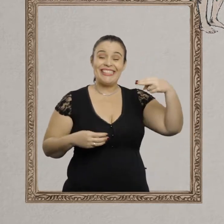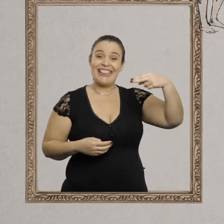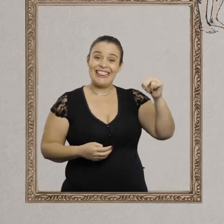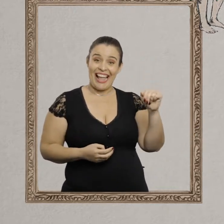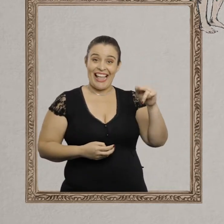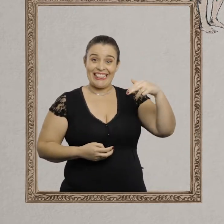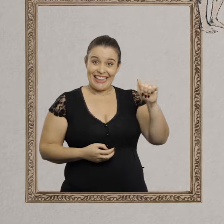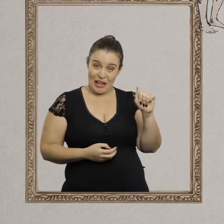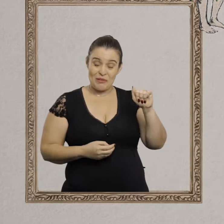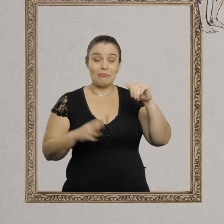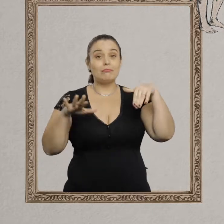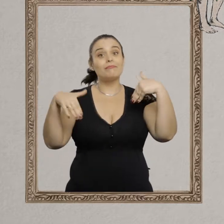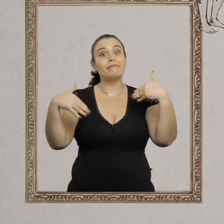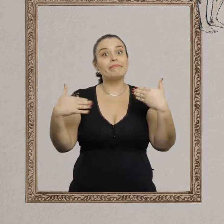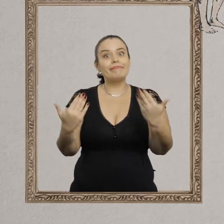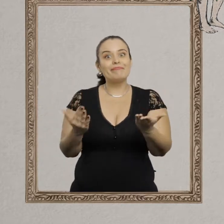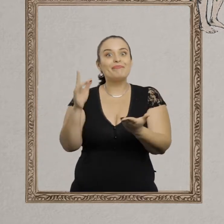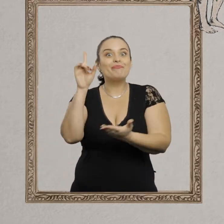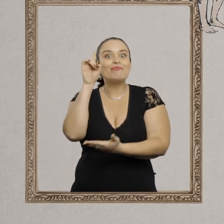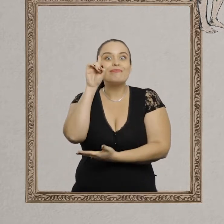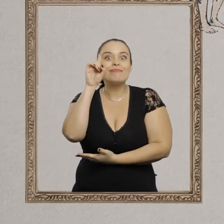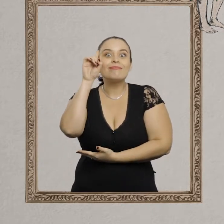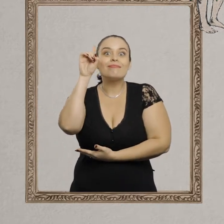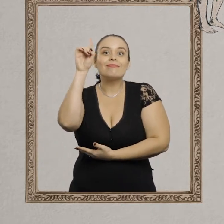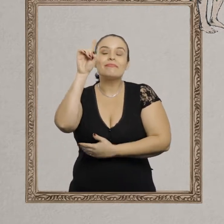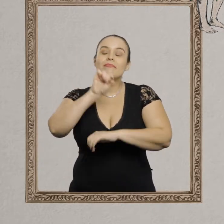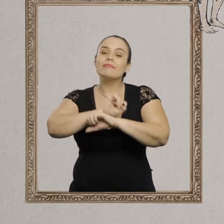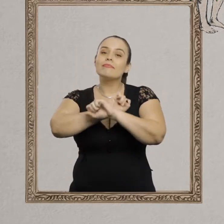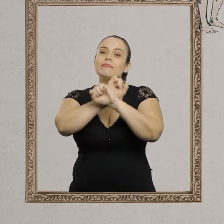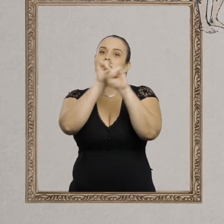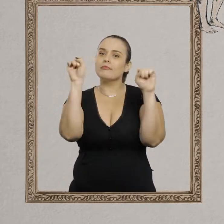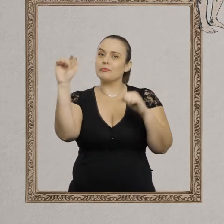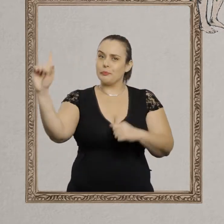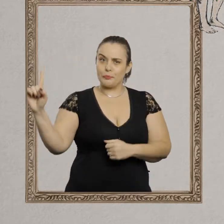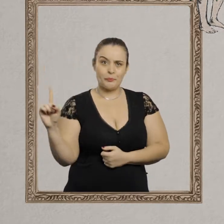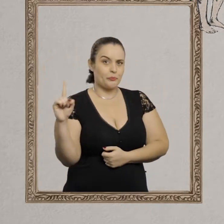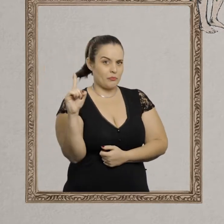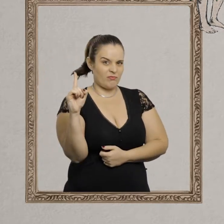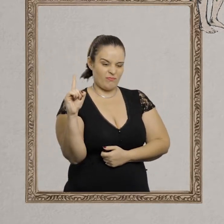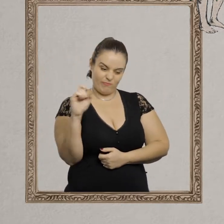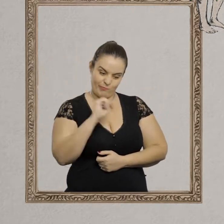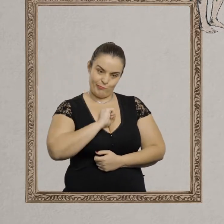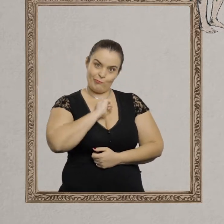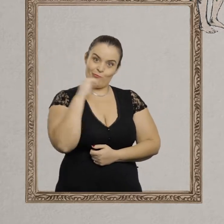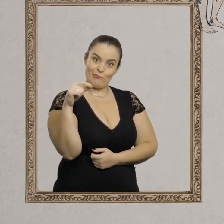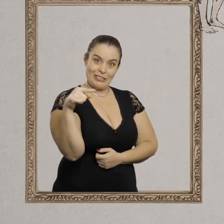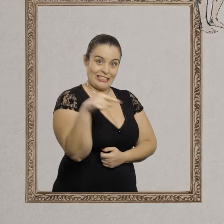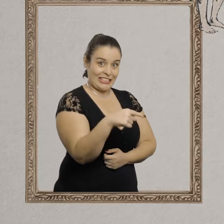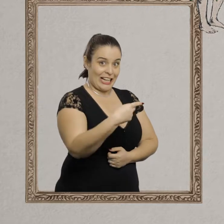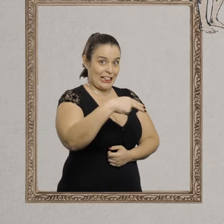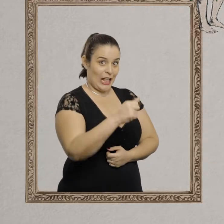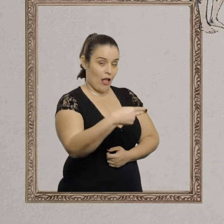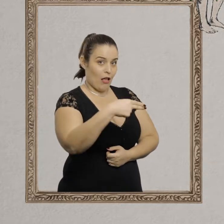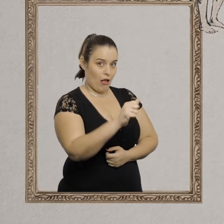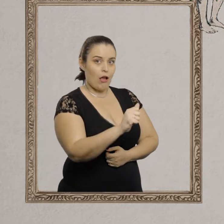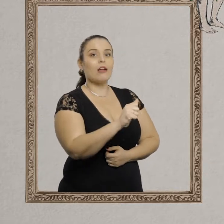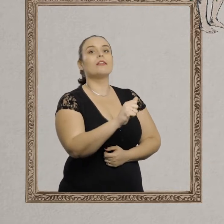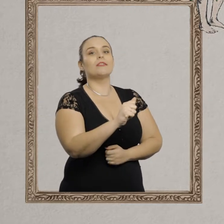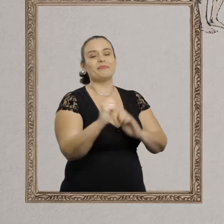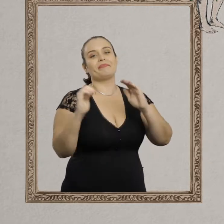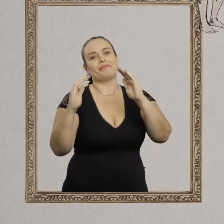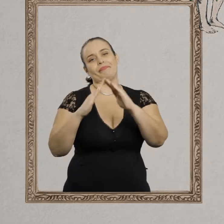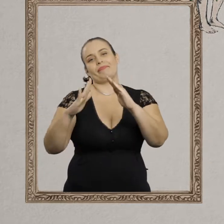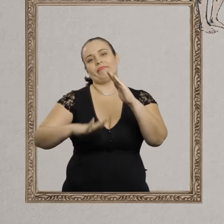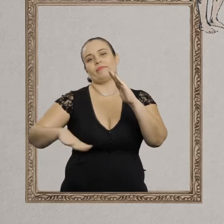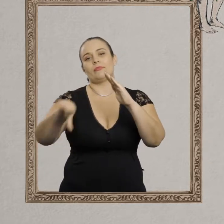Naná. Um dia, o Sr. Darling estava com raiva de Naná. Ele prendeu a Naná no quintal.